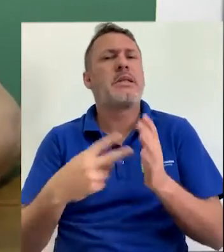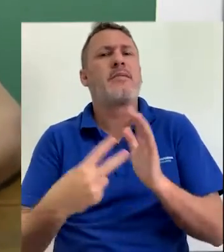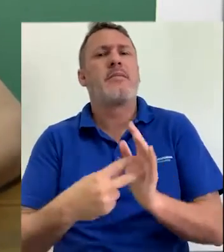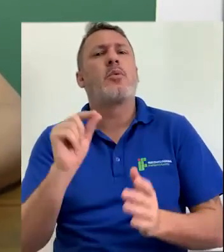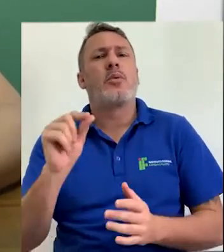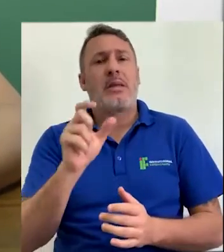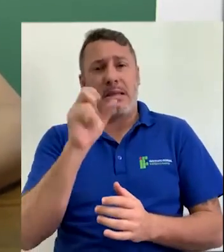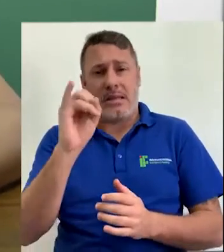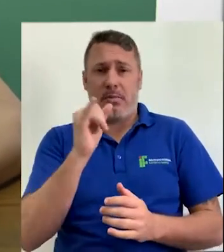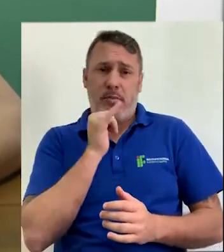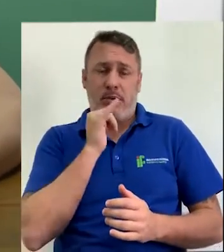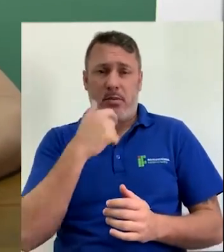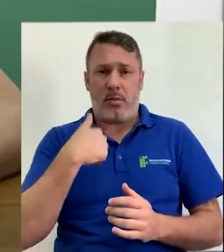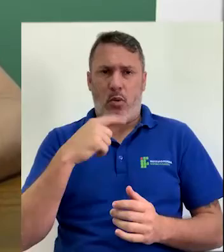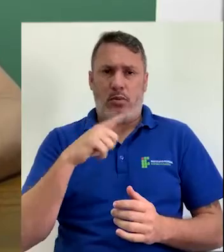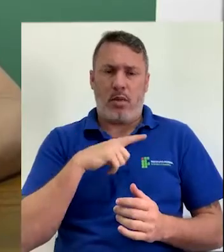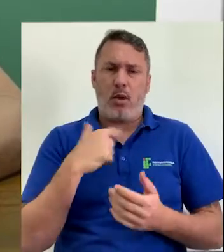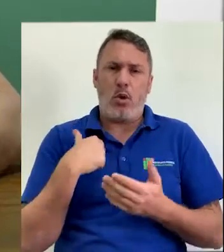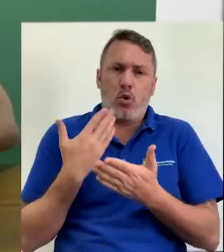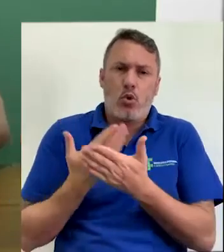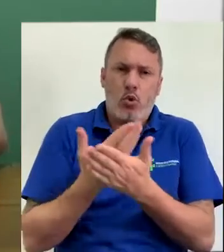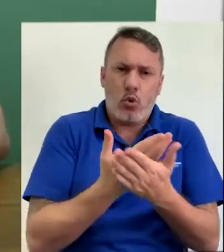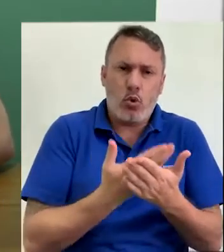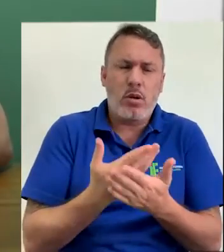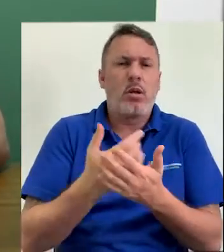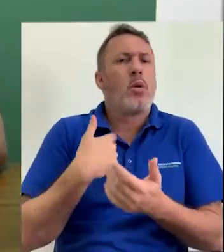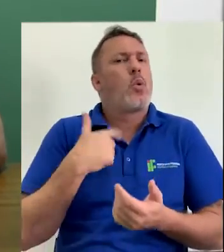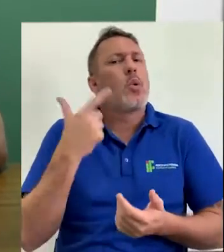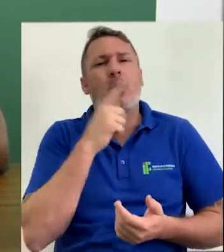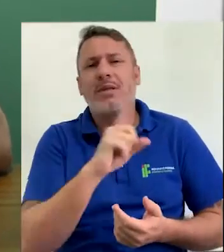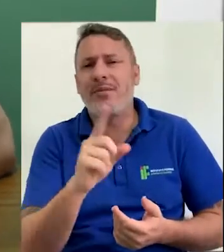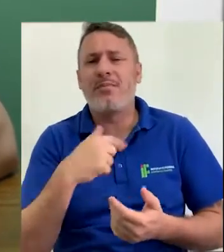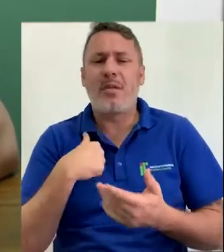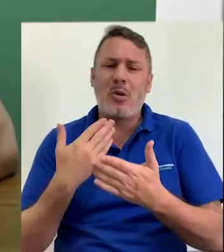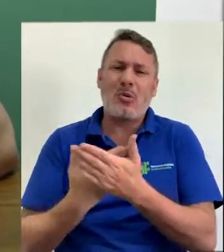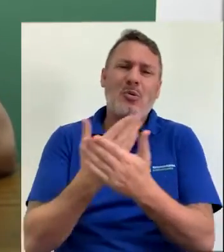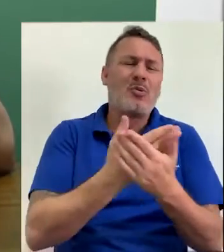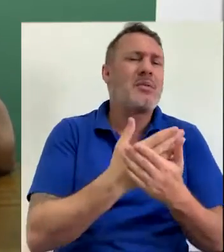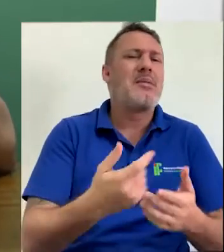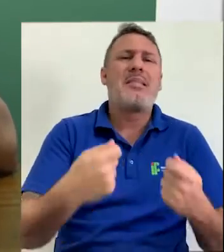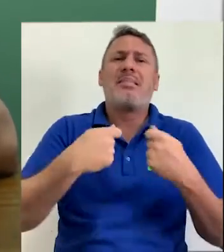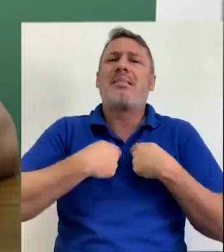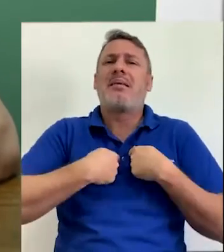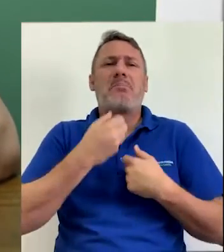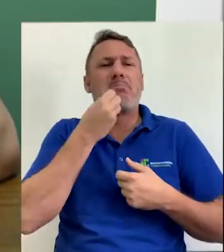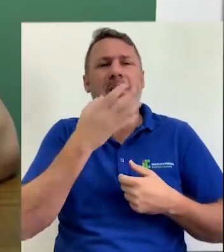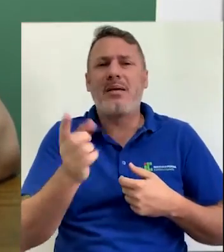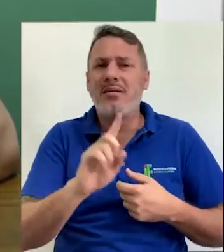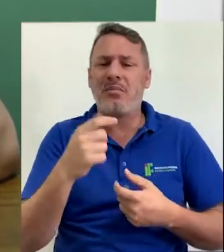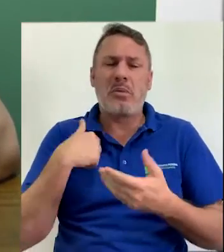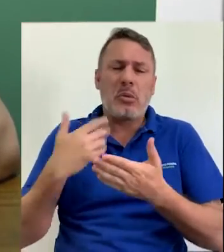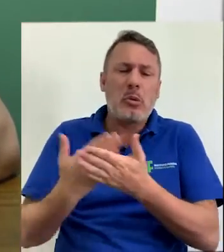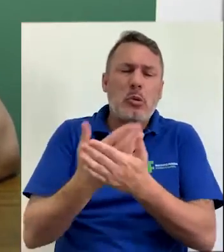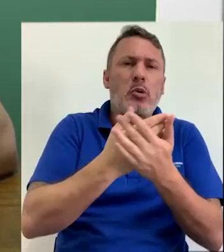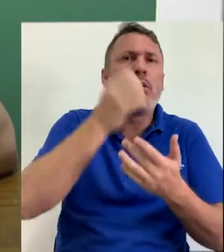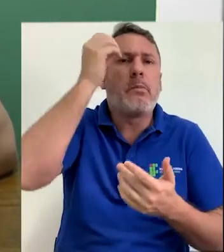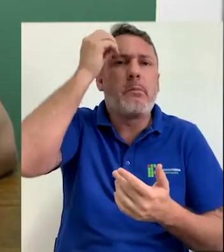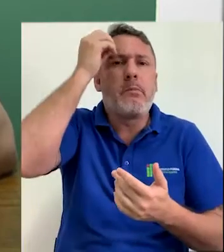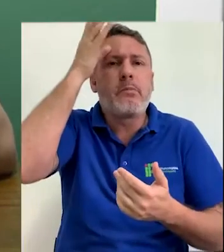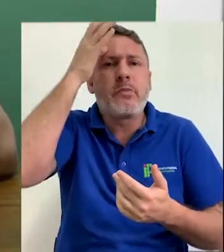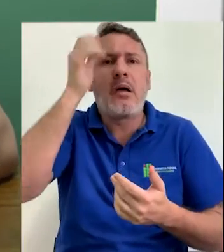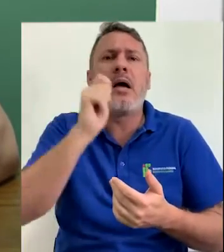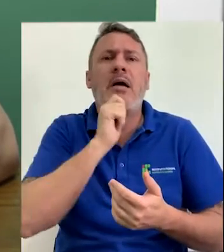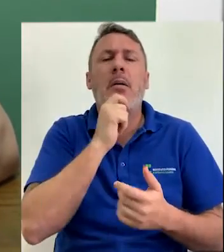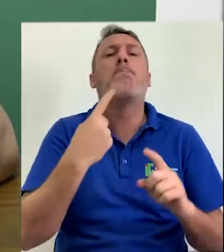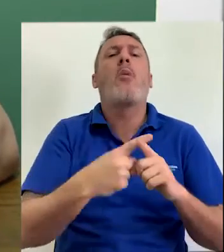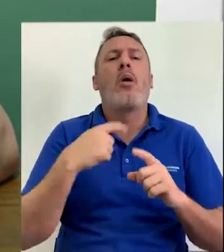e não está dando certo, por que eu vou insistir naquele método, naquele